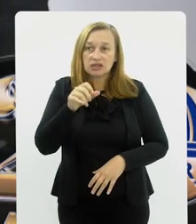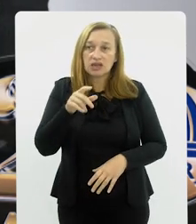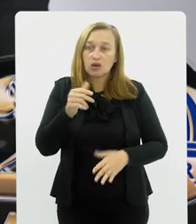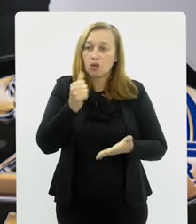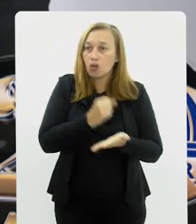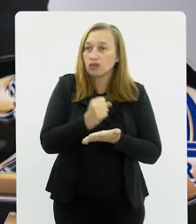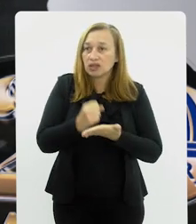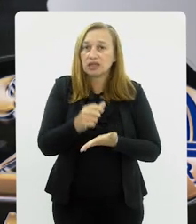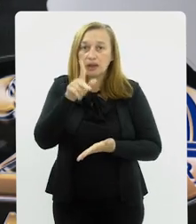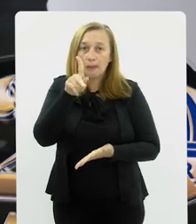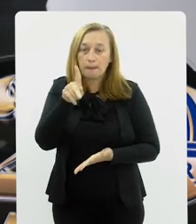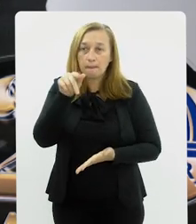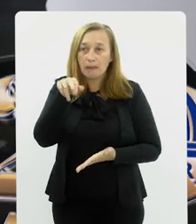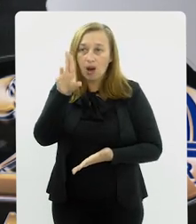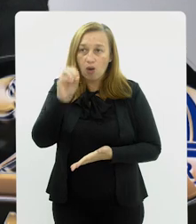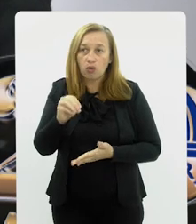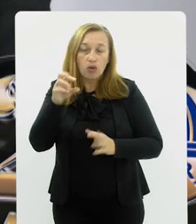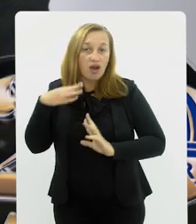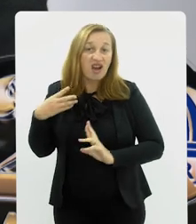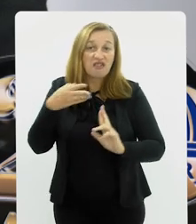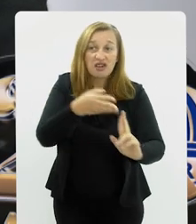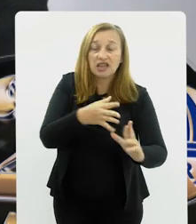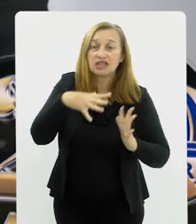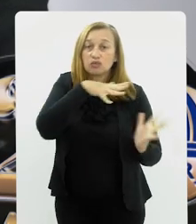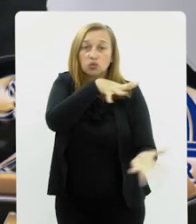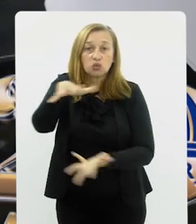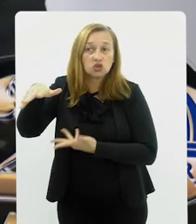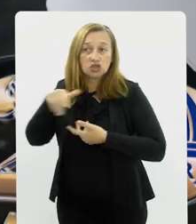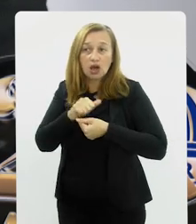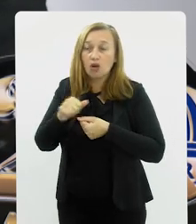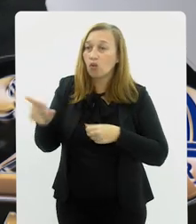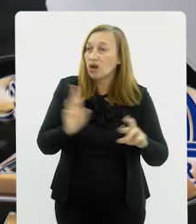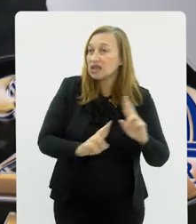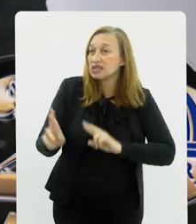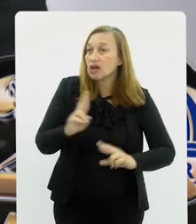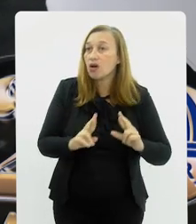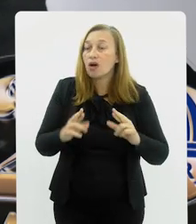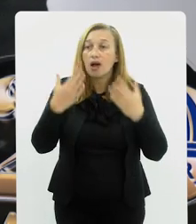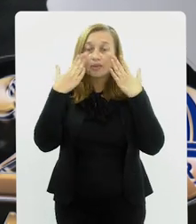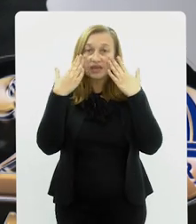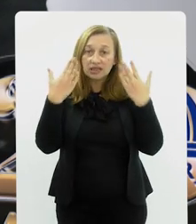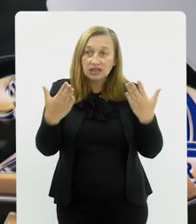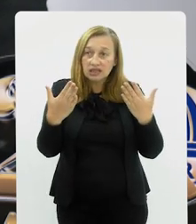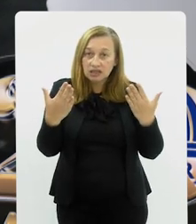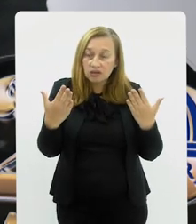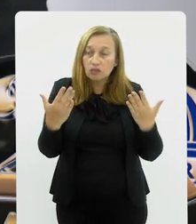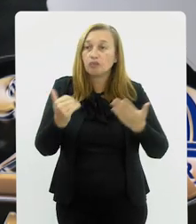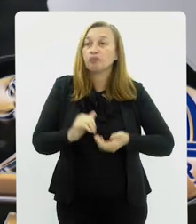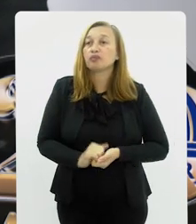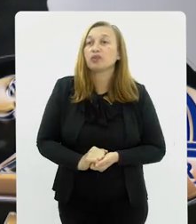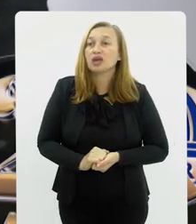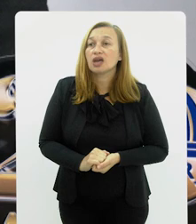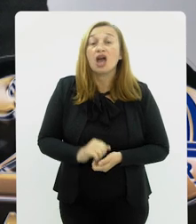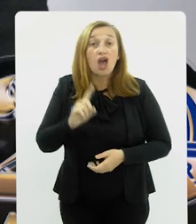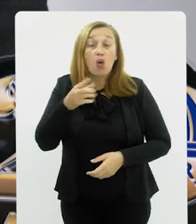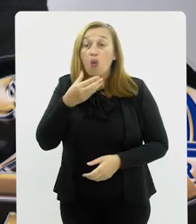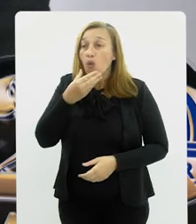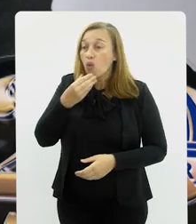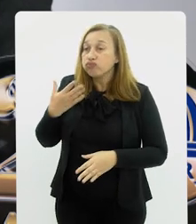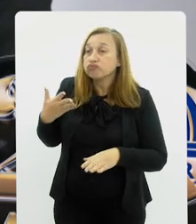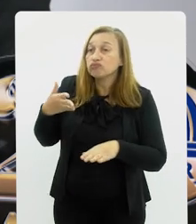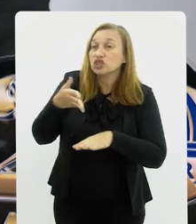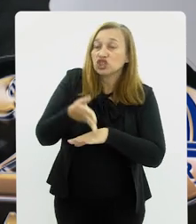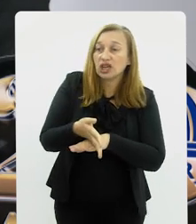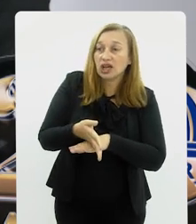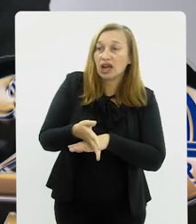contratam um Paulo Barros, que é uma referência, acho que até mundial, com relação à apresentação de um espetáculo. E aí o